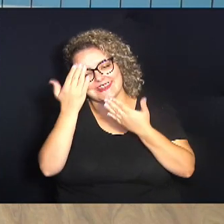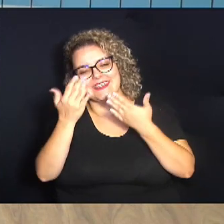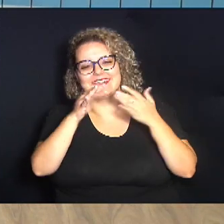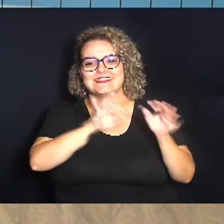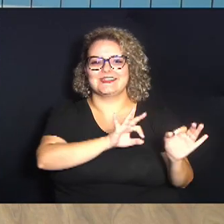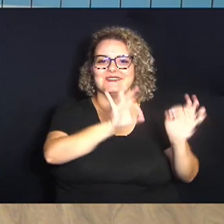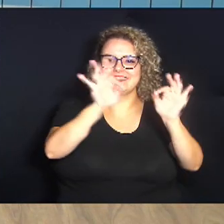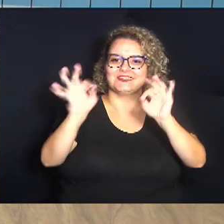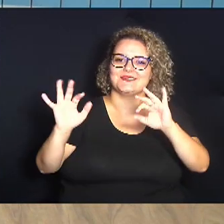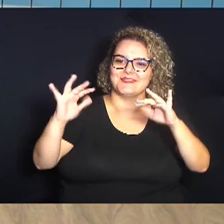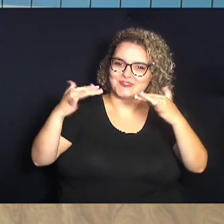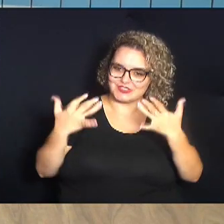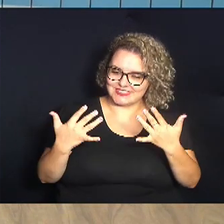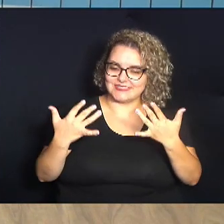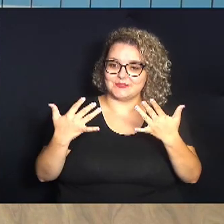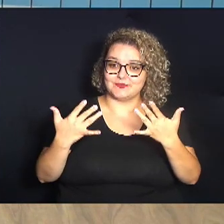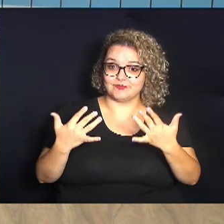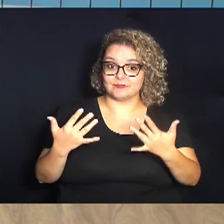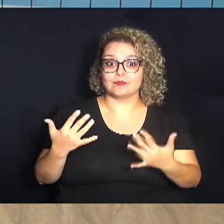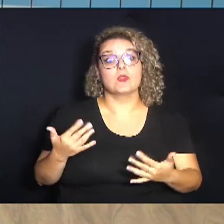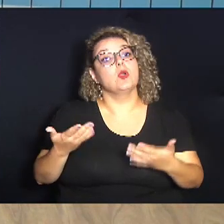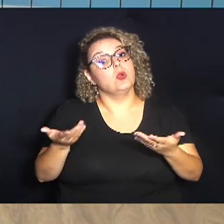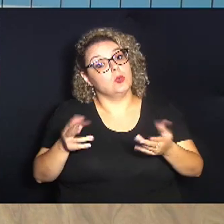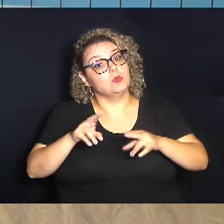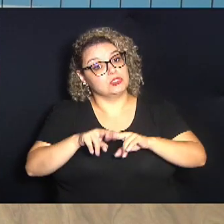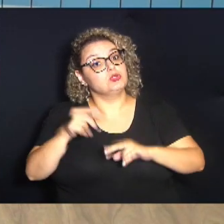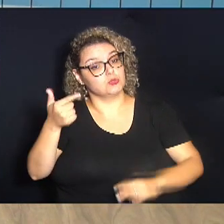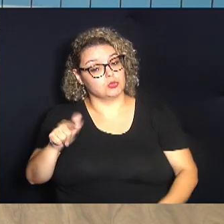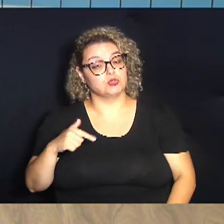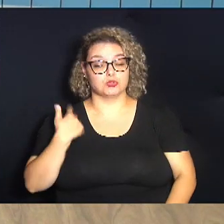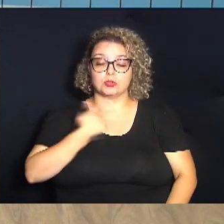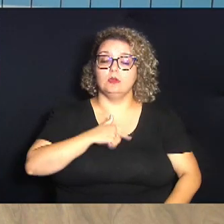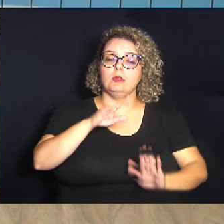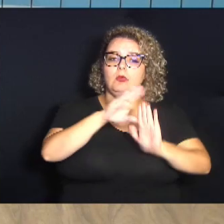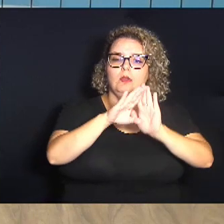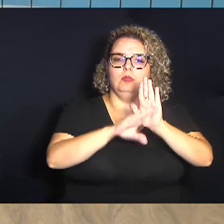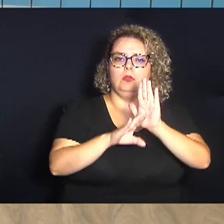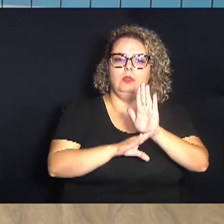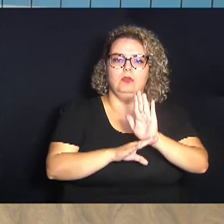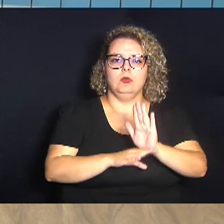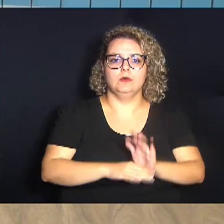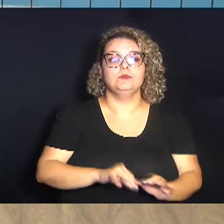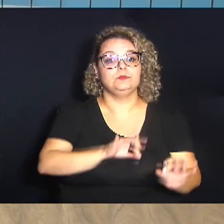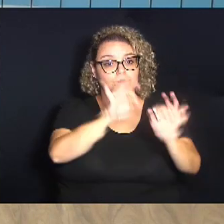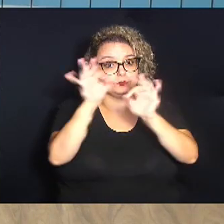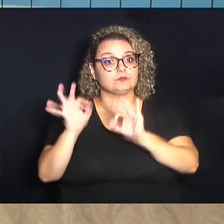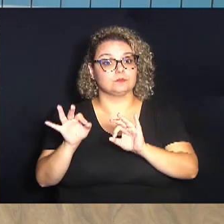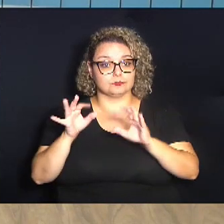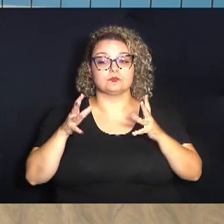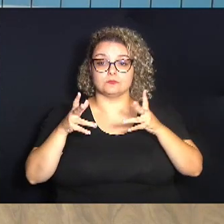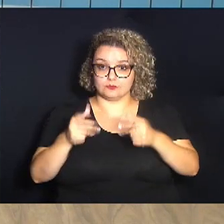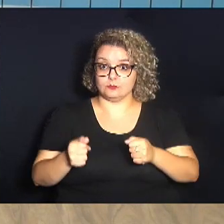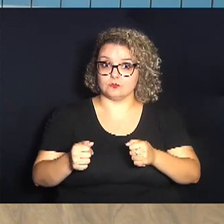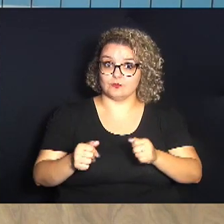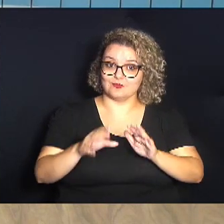sua companhia, pela sua audiência. Portanto, continue na nossa programação, acompanhando